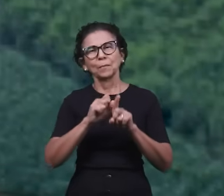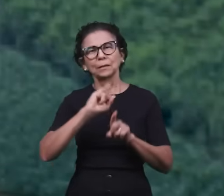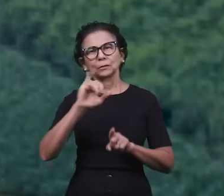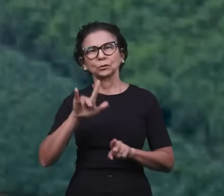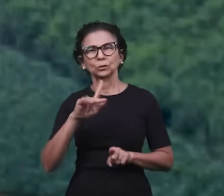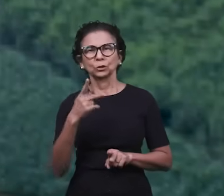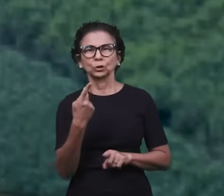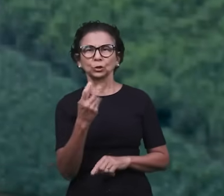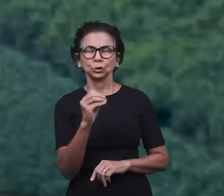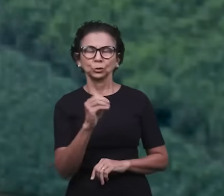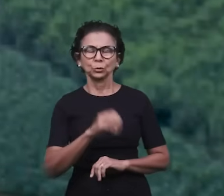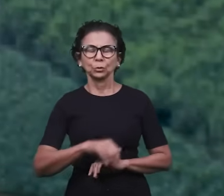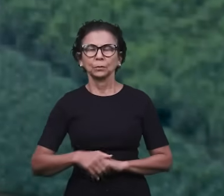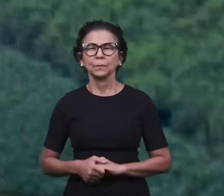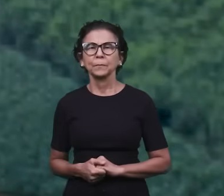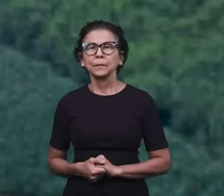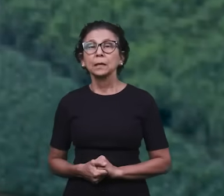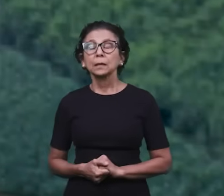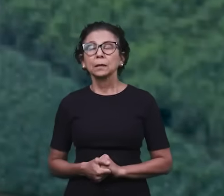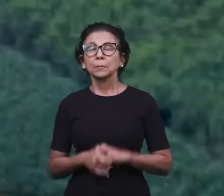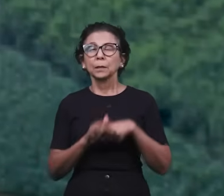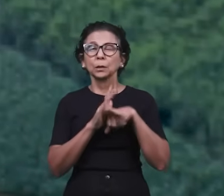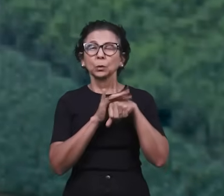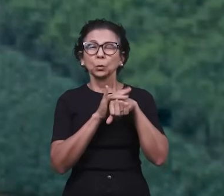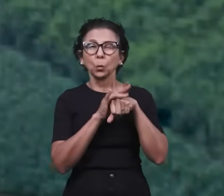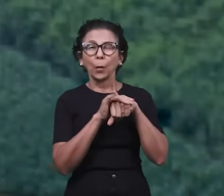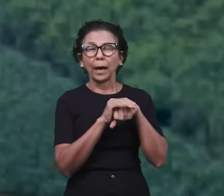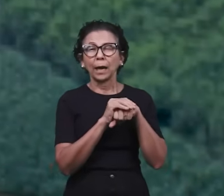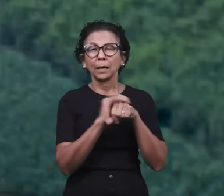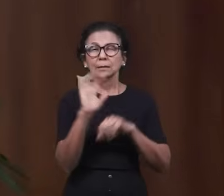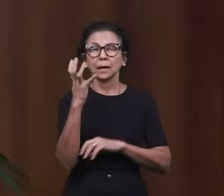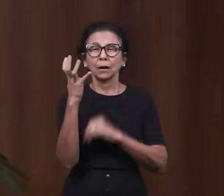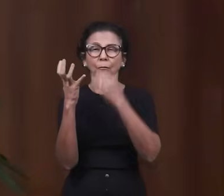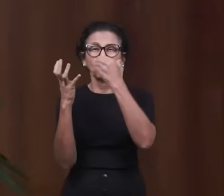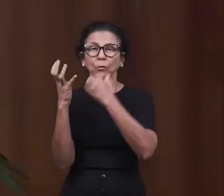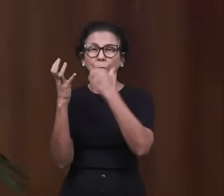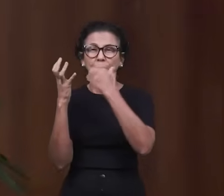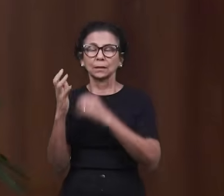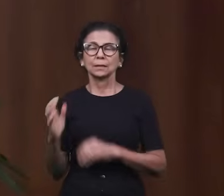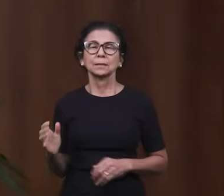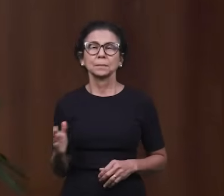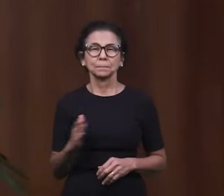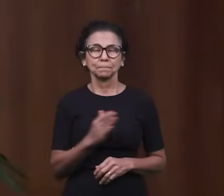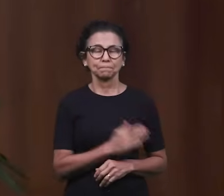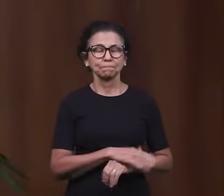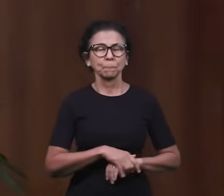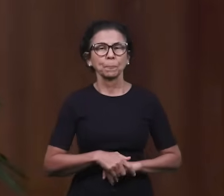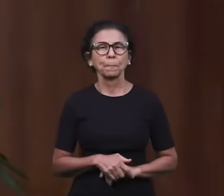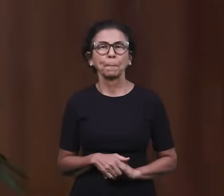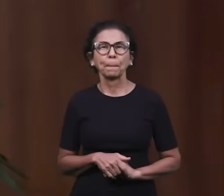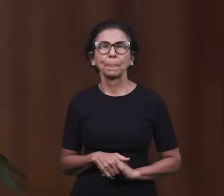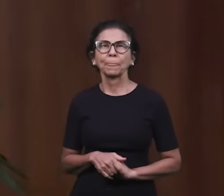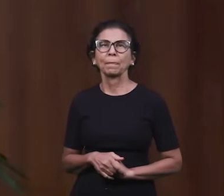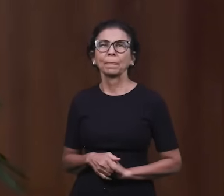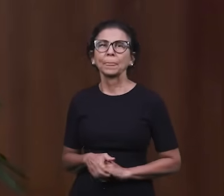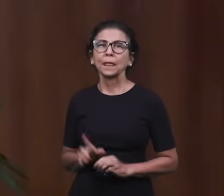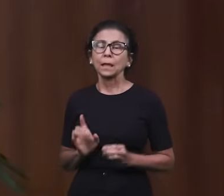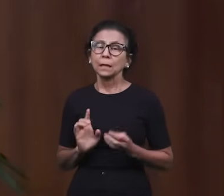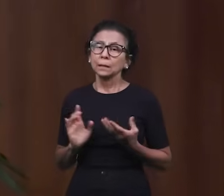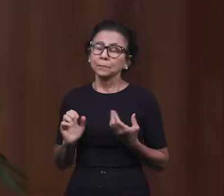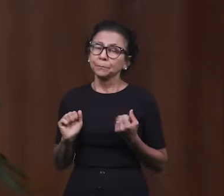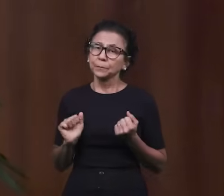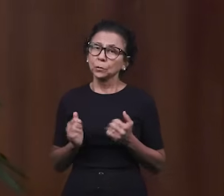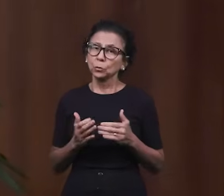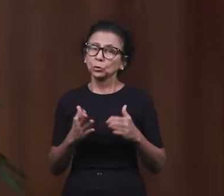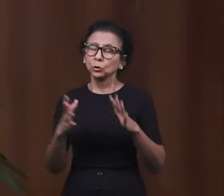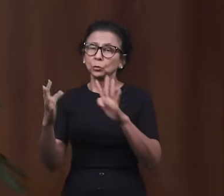matéria especial sobre o combate à doença na lavoura de pocã. Ainda dando continuidade ao quadro Caminhos